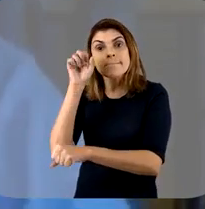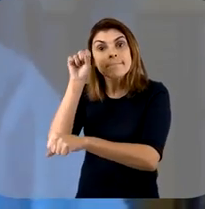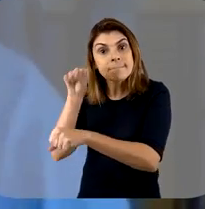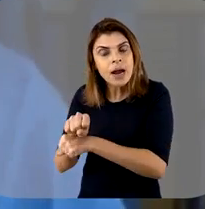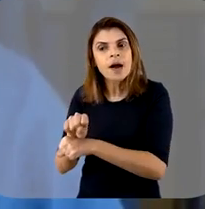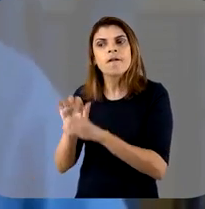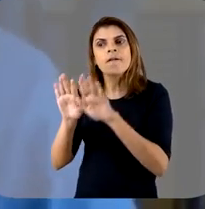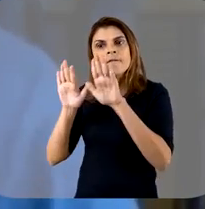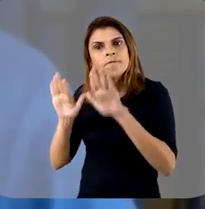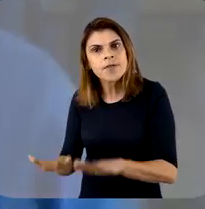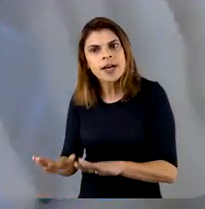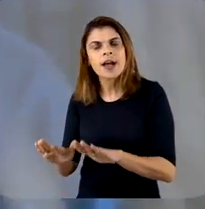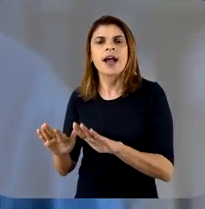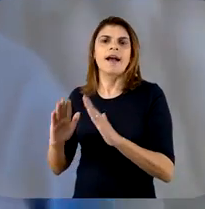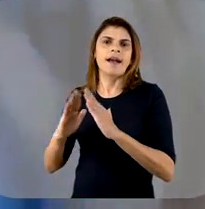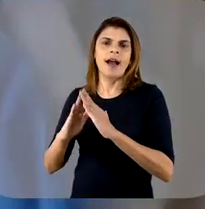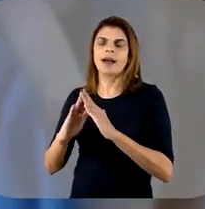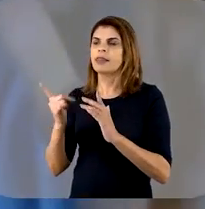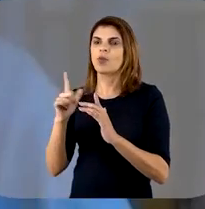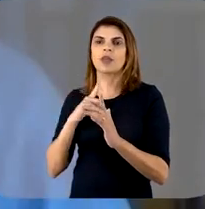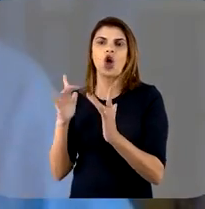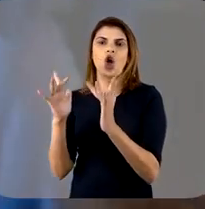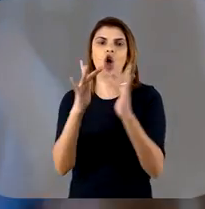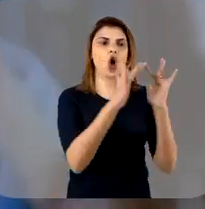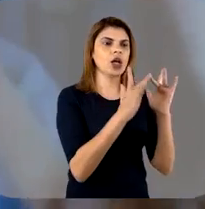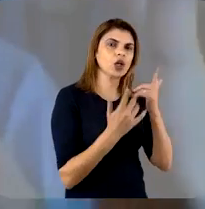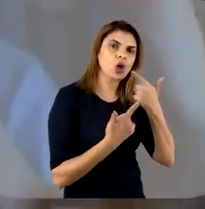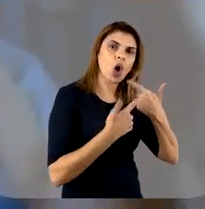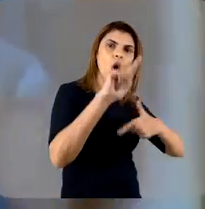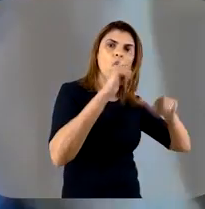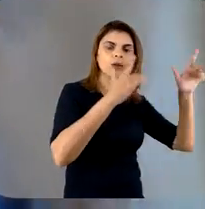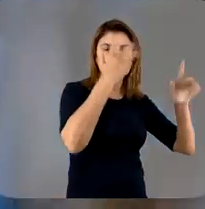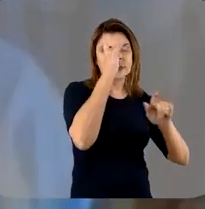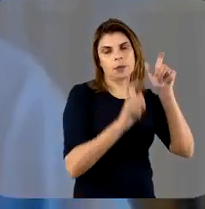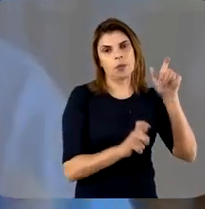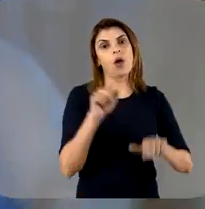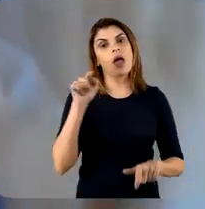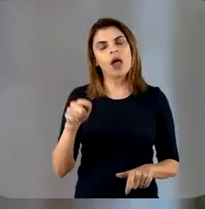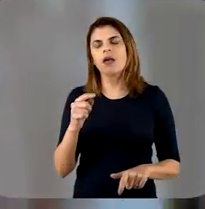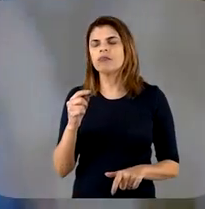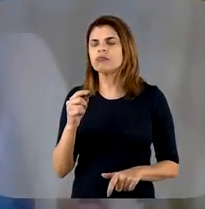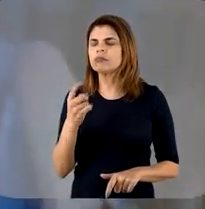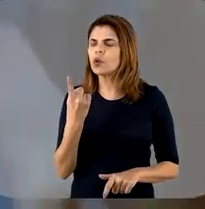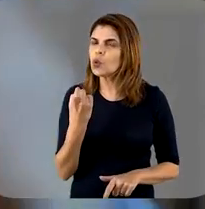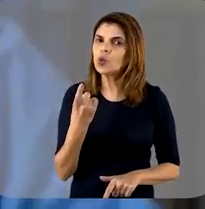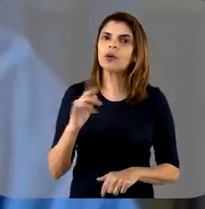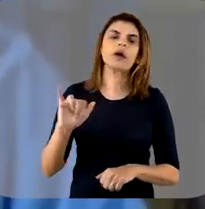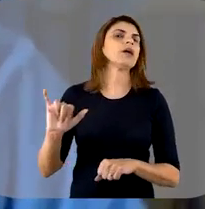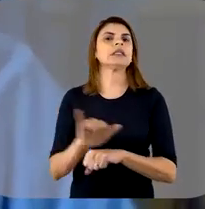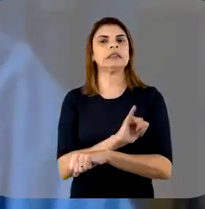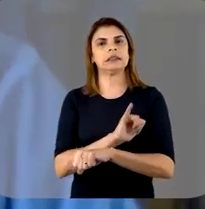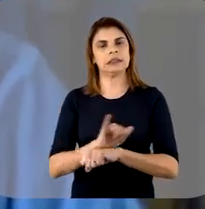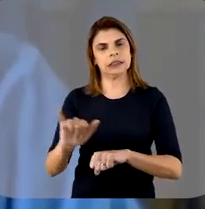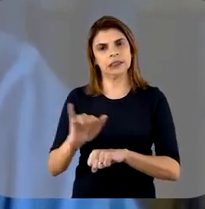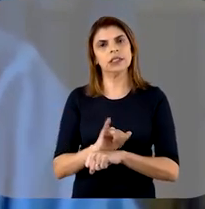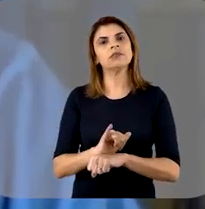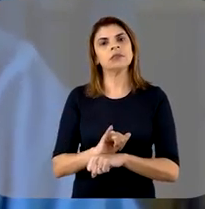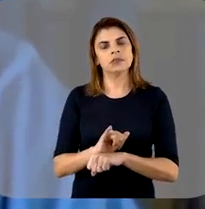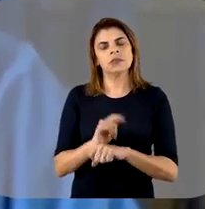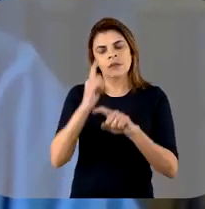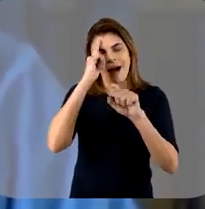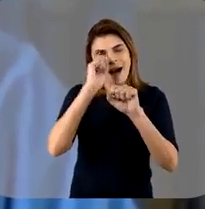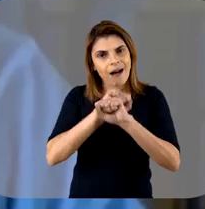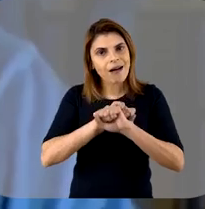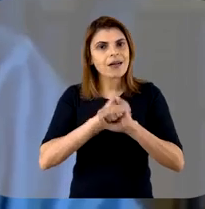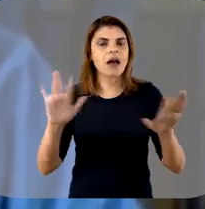se contactarem, né? Então, esse é o único, a alternativa clara, né? E que se